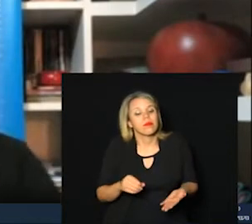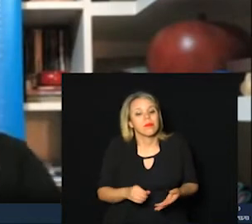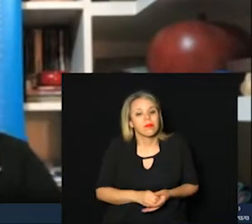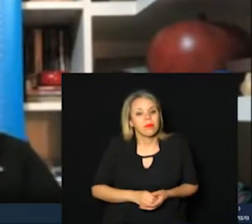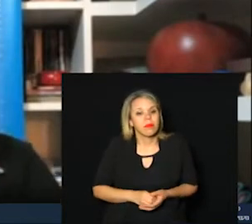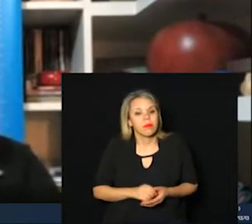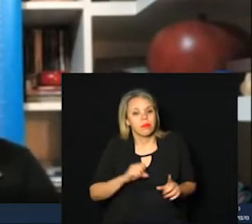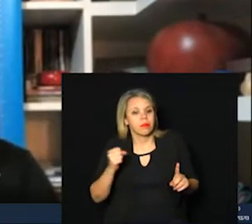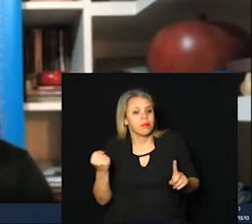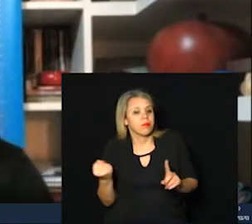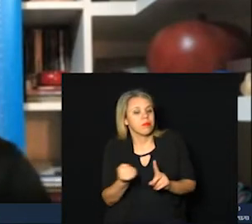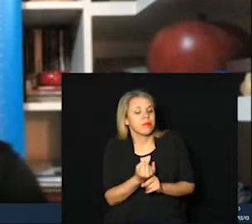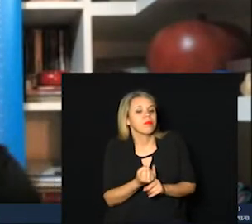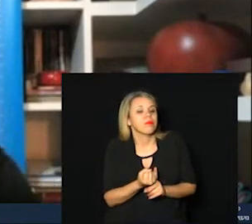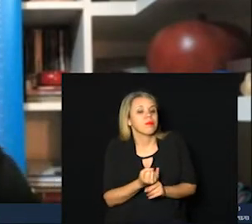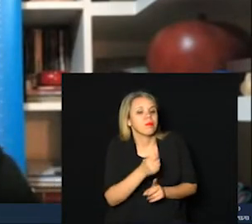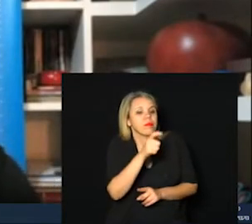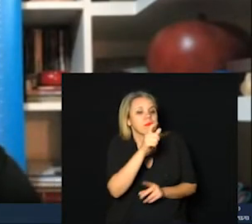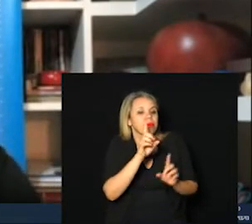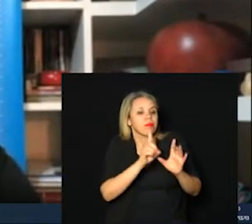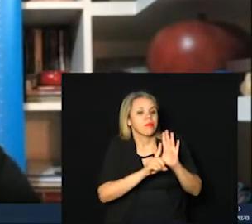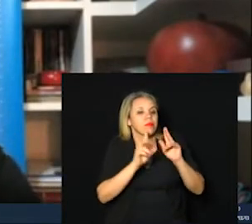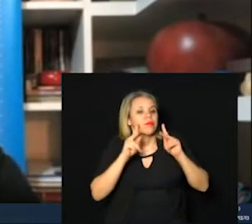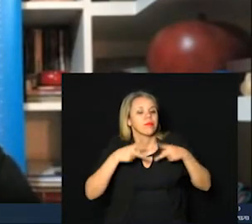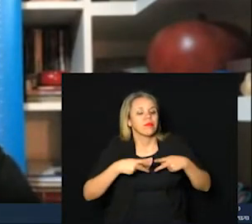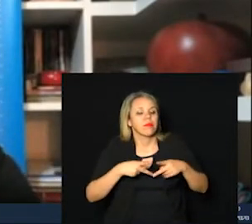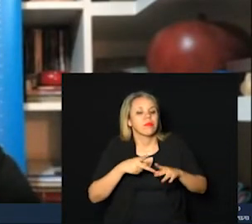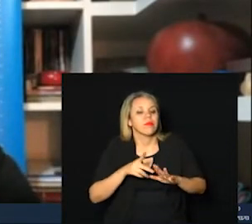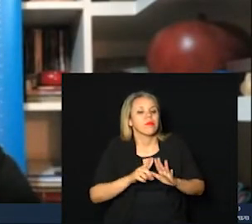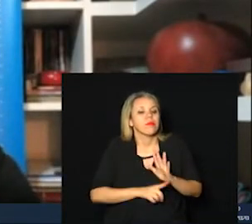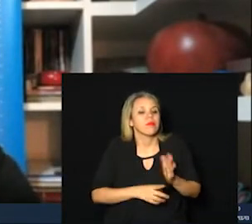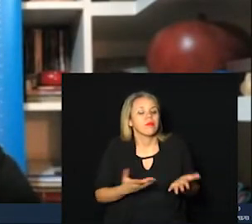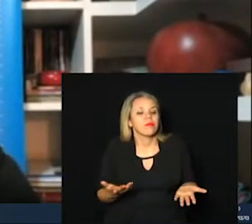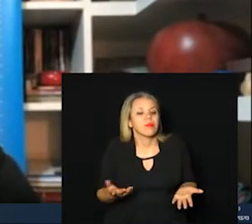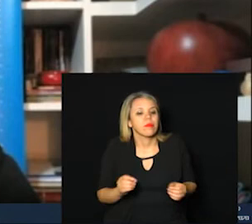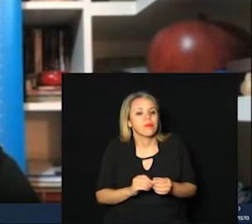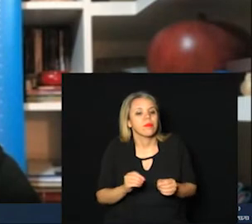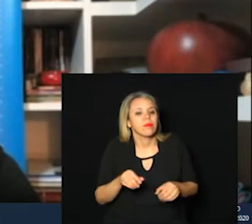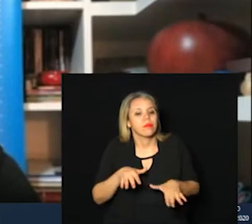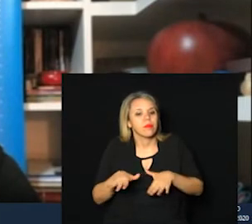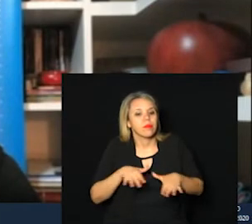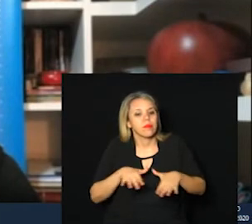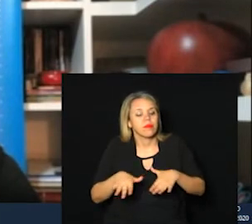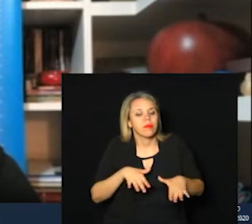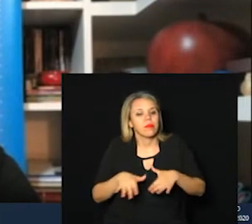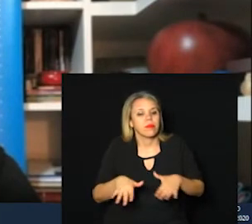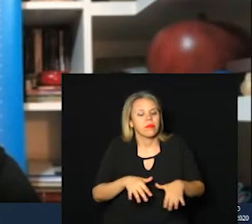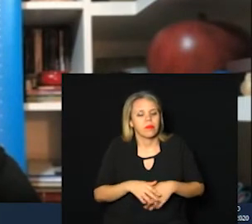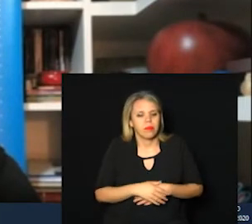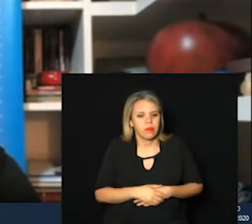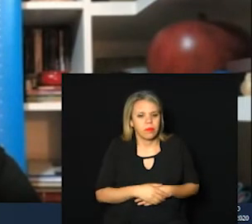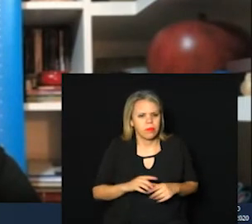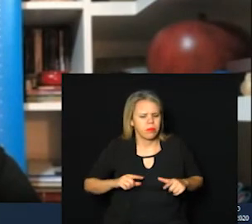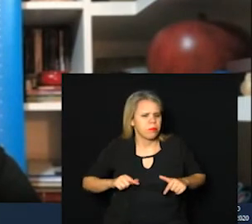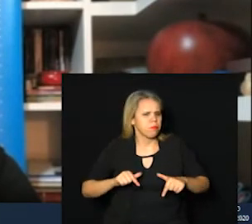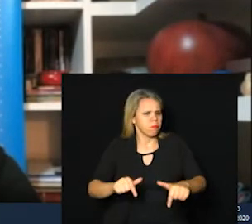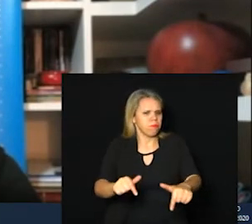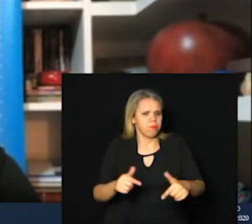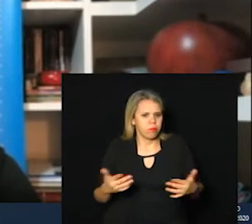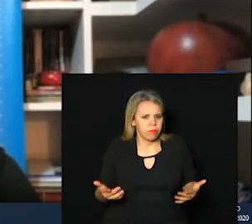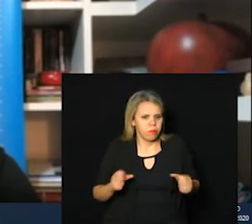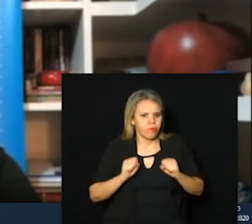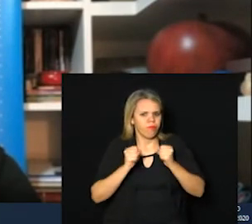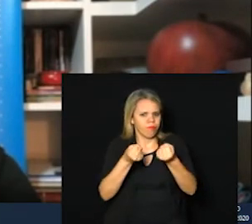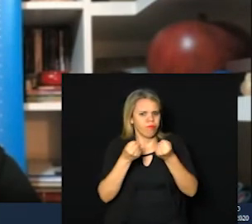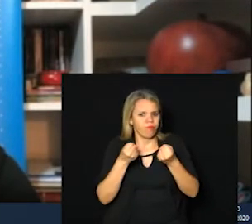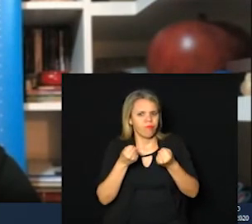de assistência social, pessoa com deficiência e direitos humanos, faz um movimento de uma forma tão ativa, né, se